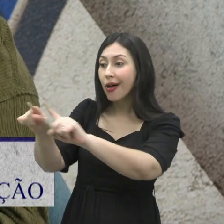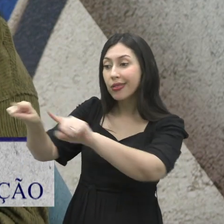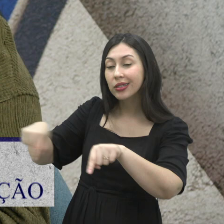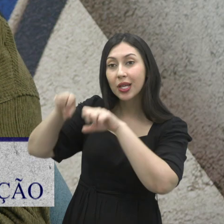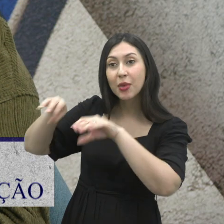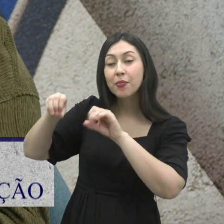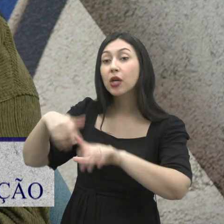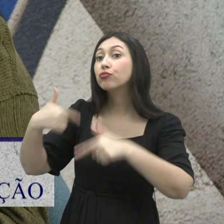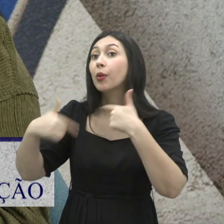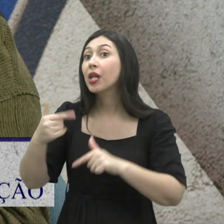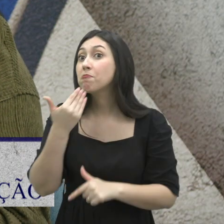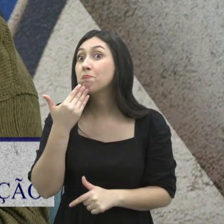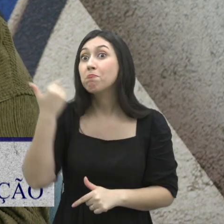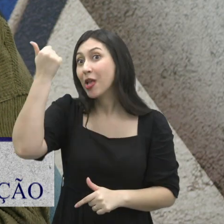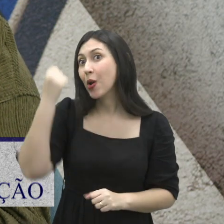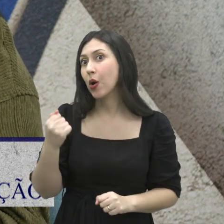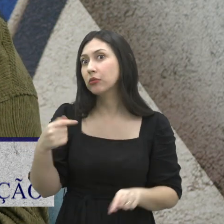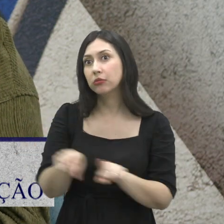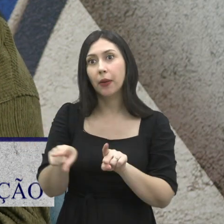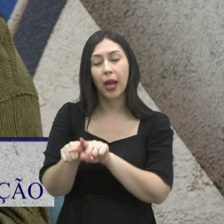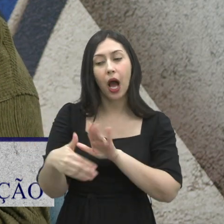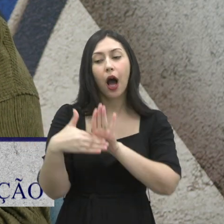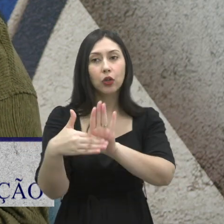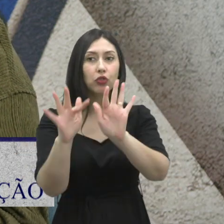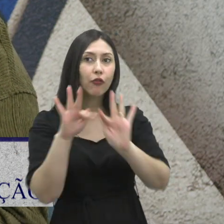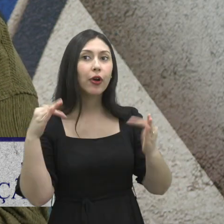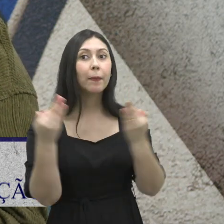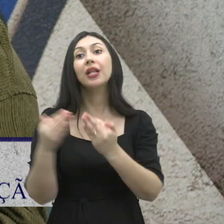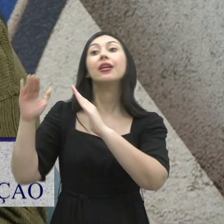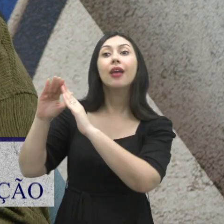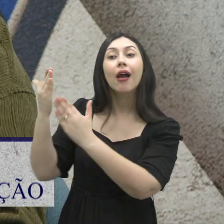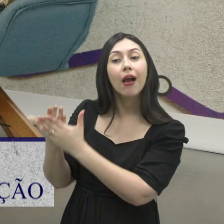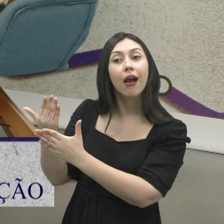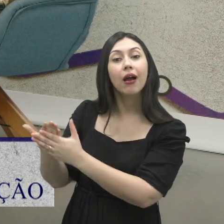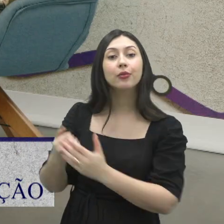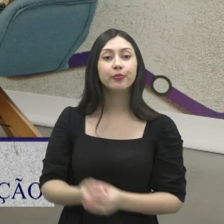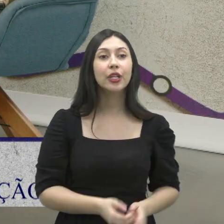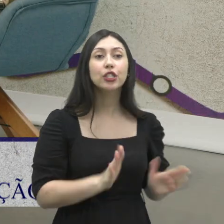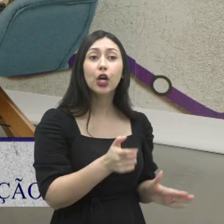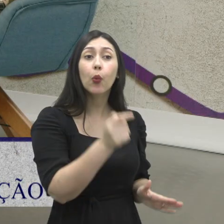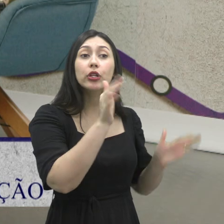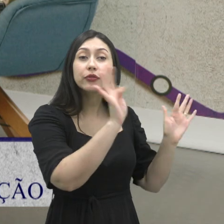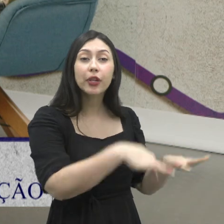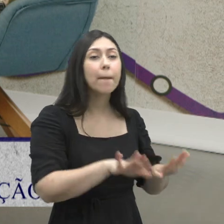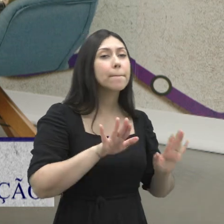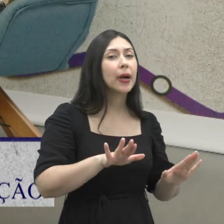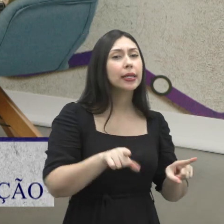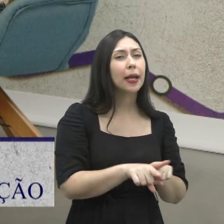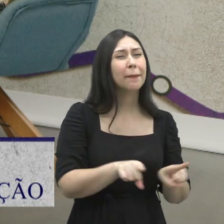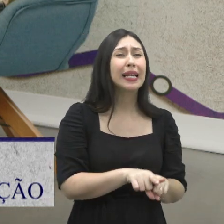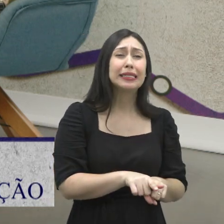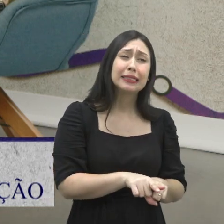torna o nosso trabalho muito mais produtivo. Nosso, da família e da escola como um geral. E a gente já está encerrando aqui, é a questão